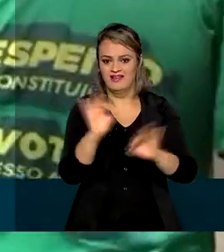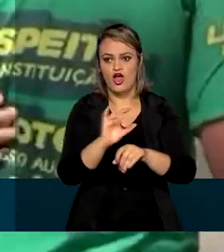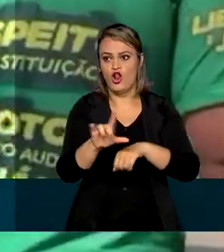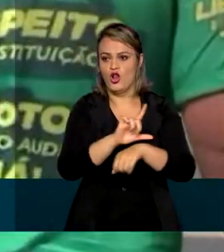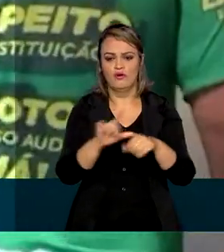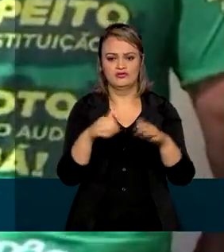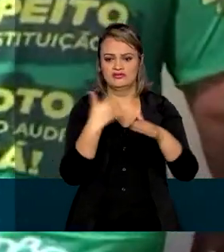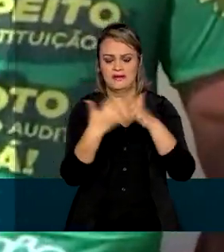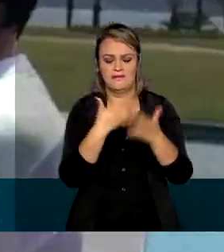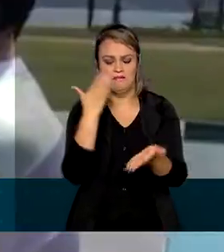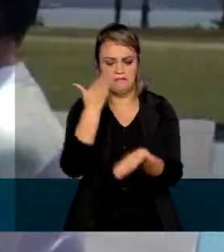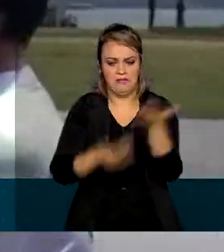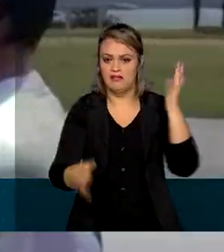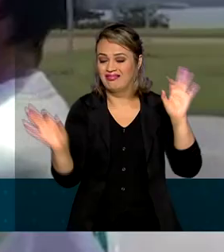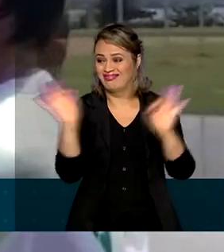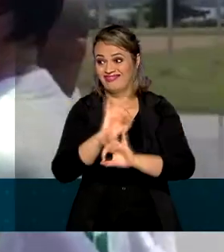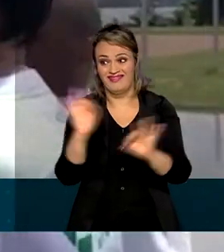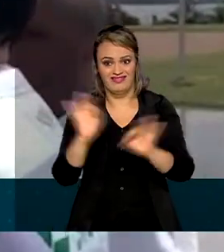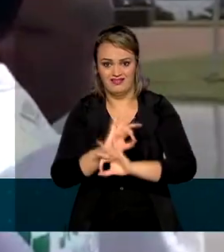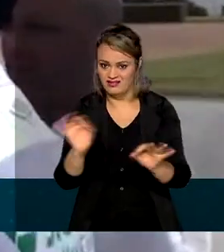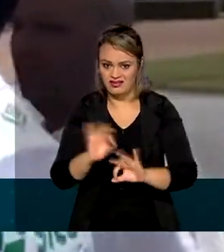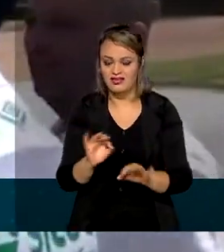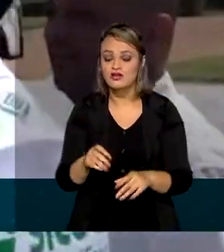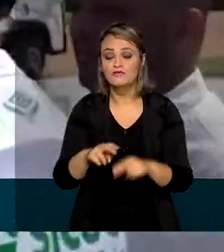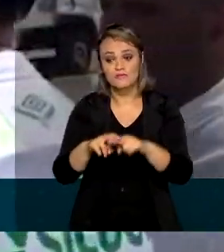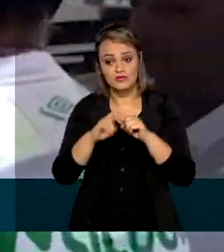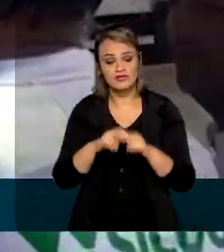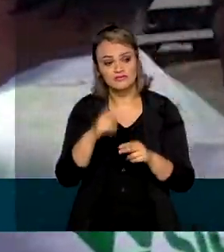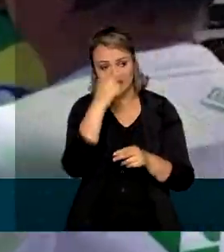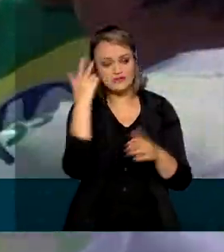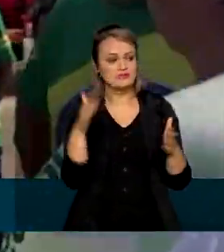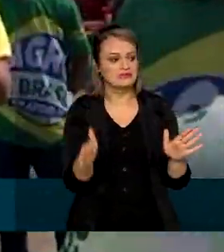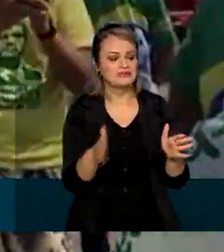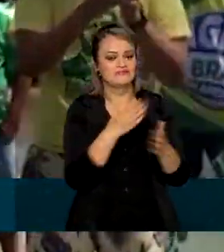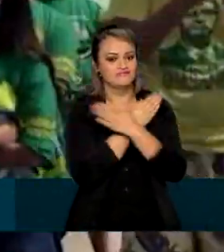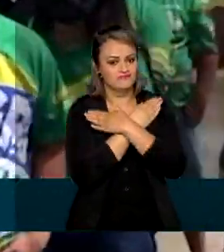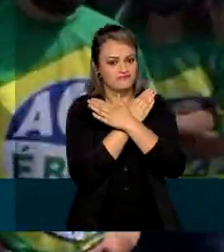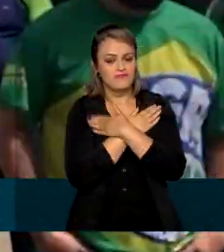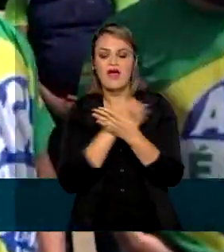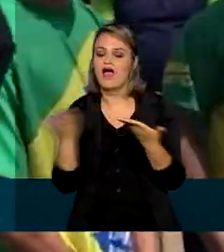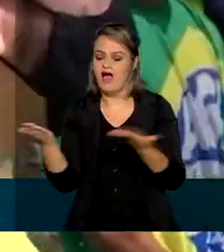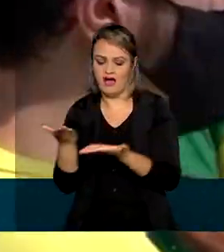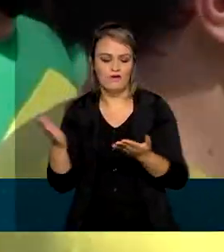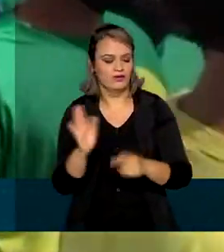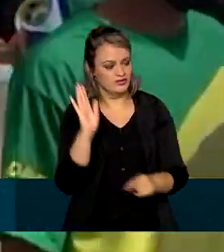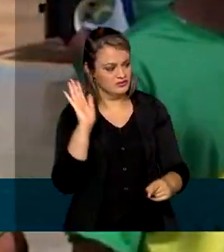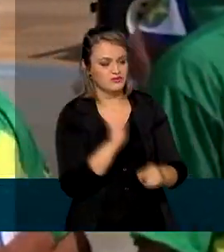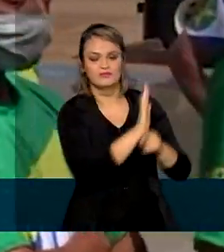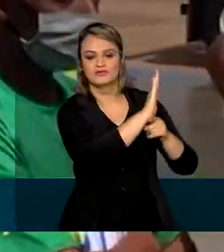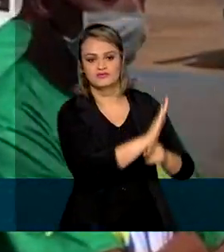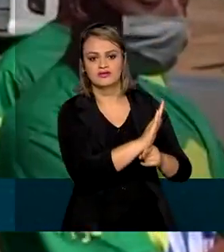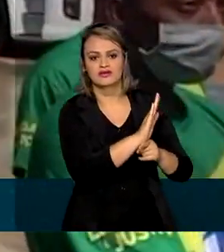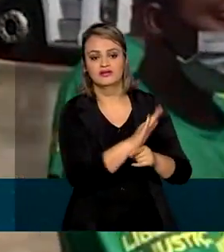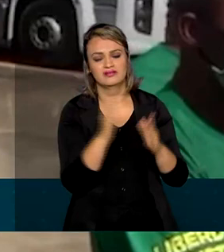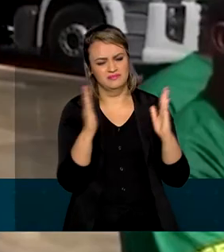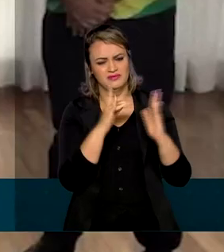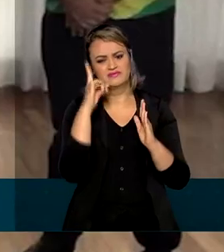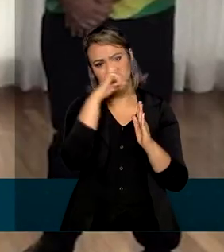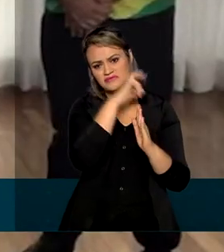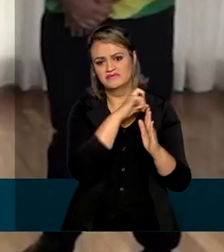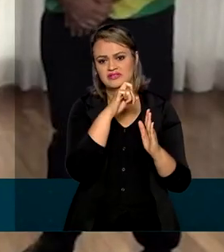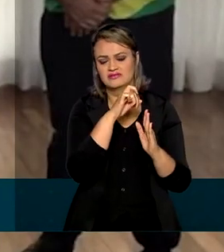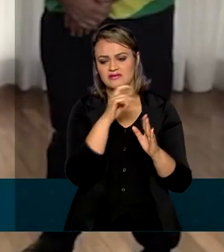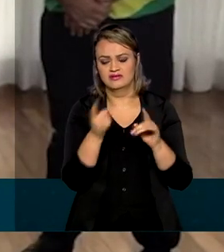disse empregos. De modo que essas pessoas que foram desempregadas estão sendo atendidas agora por vocês nesse momento difícil de